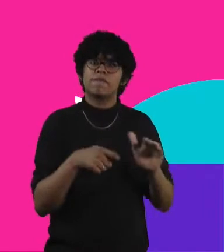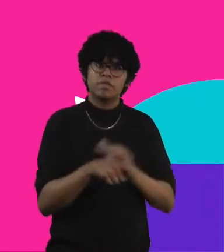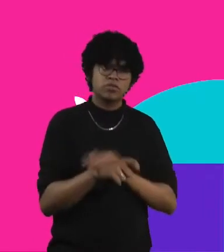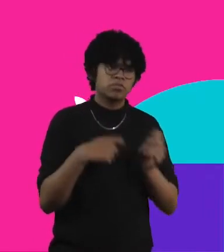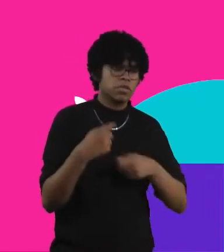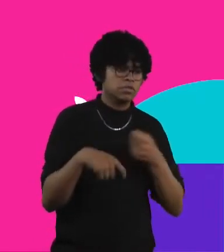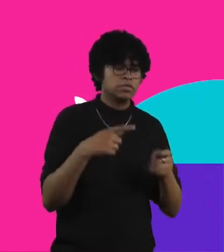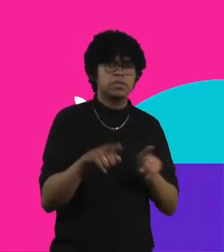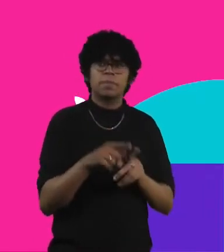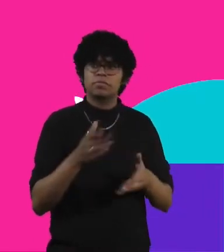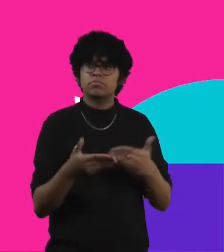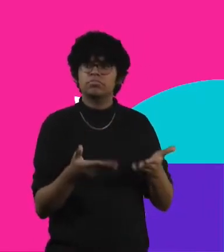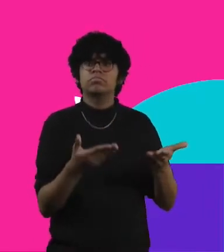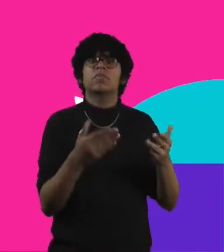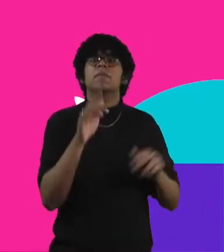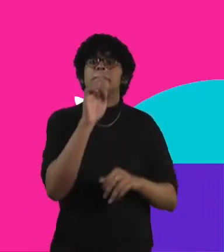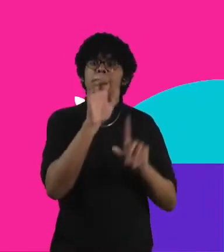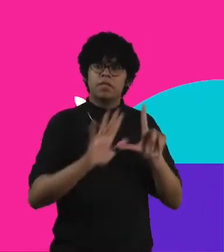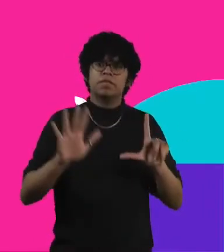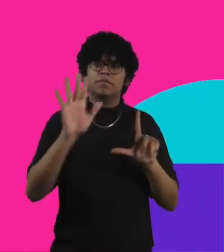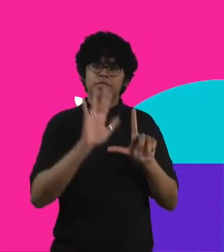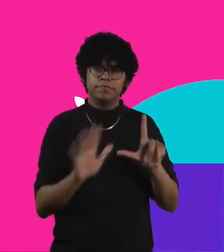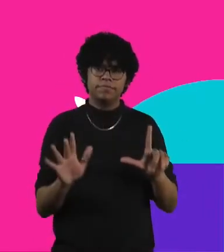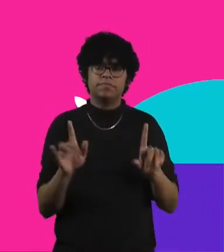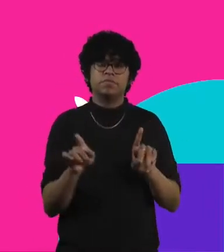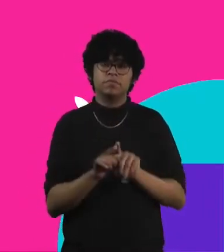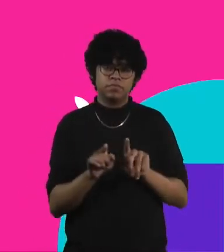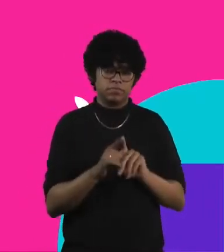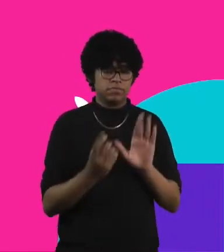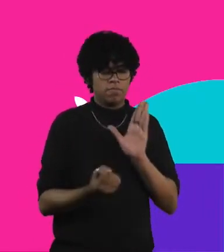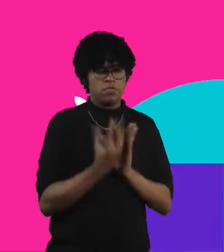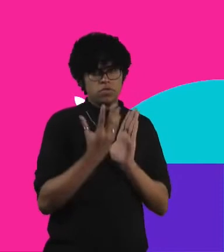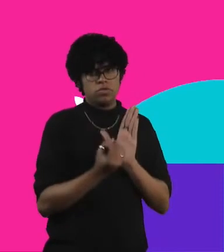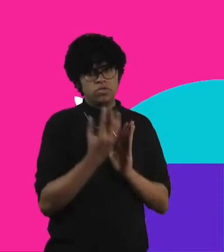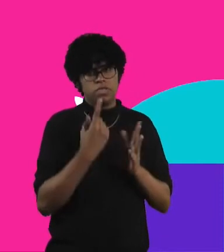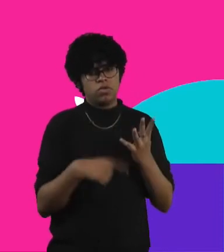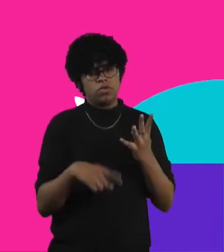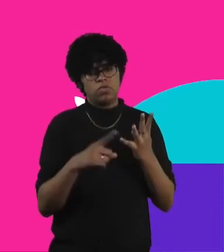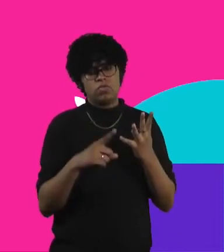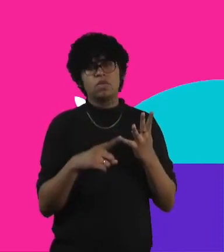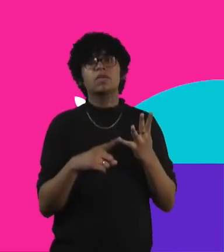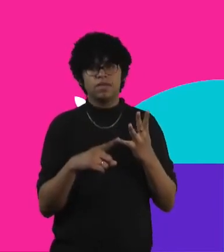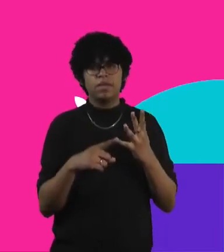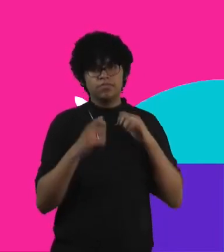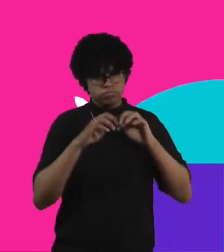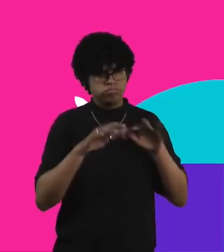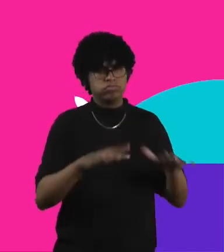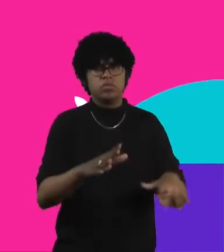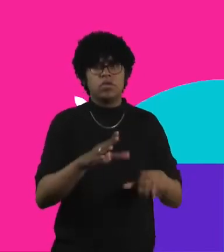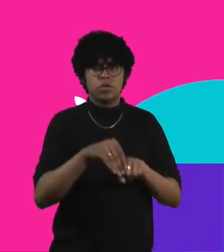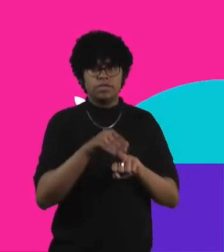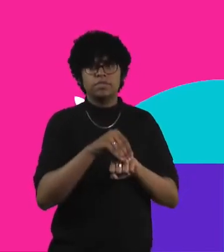em dinamizadores, faz investimentos em plataformas e também atuamos com a produção, disseminação e difusão de conhecimento na